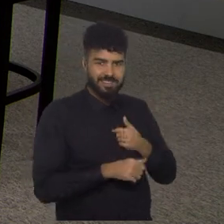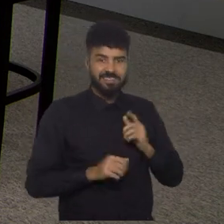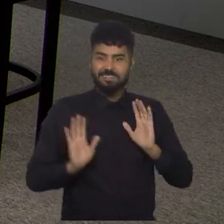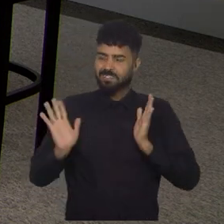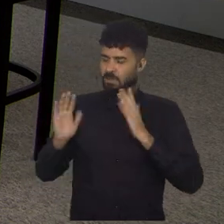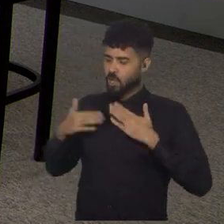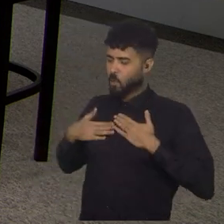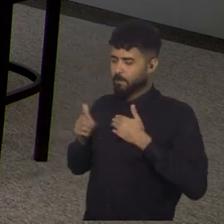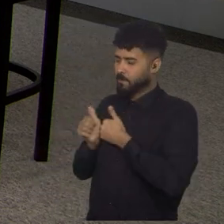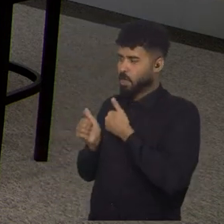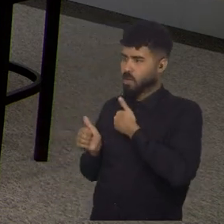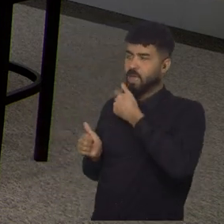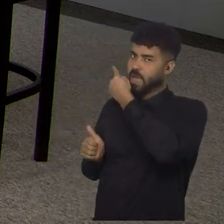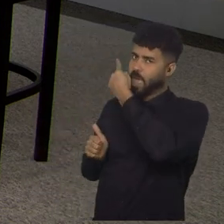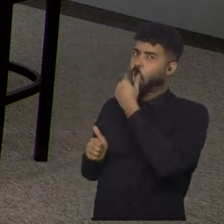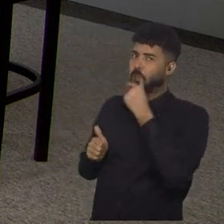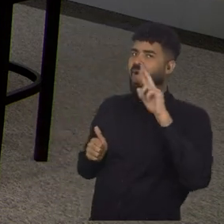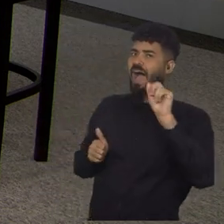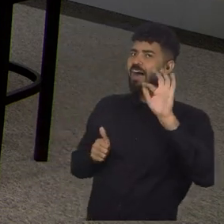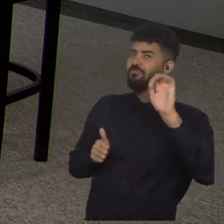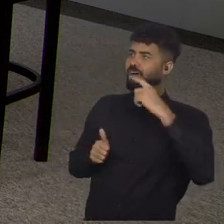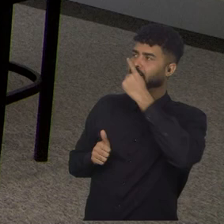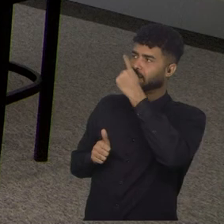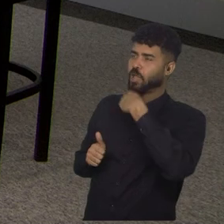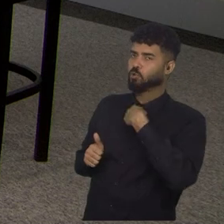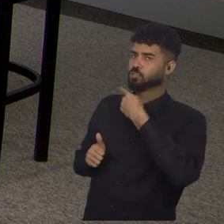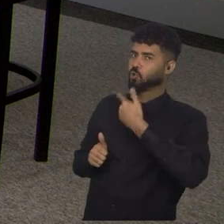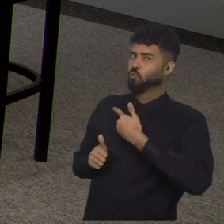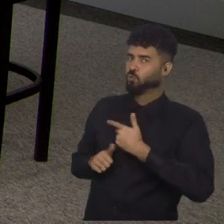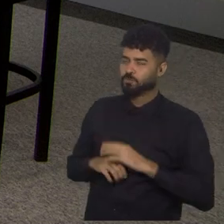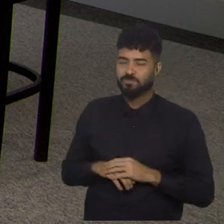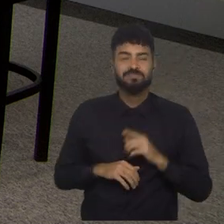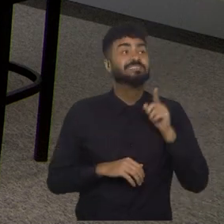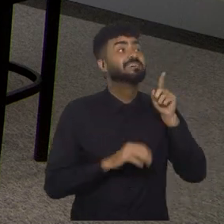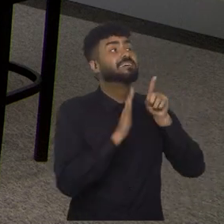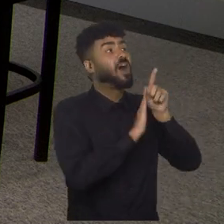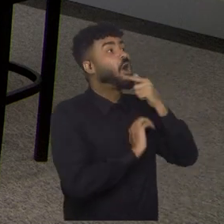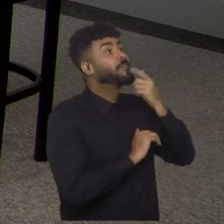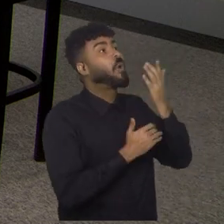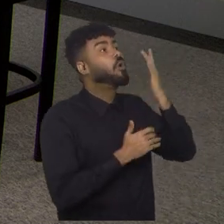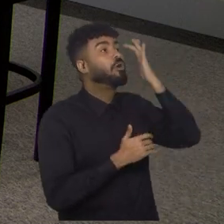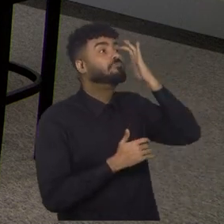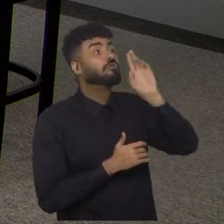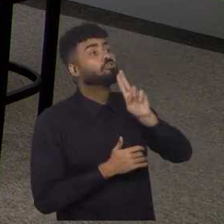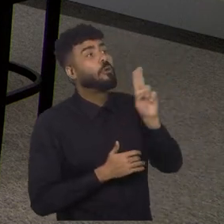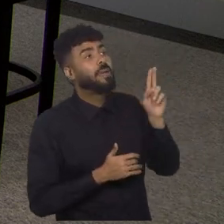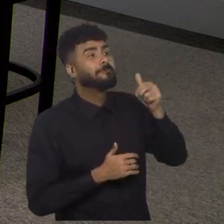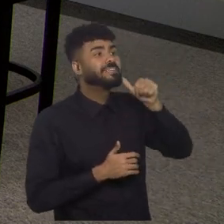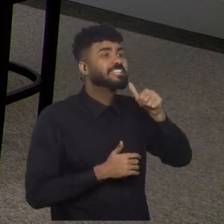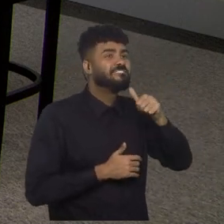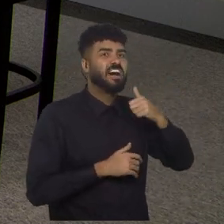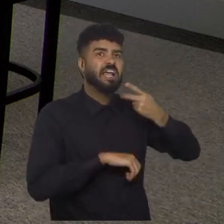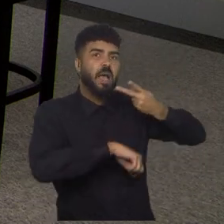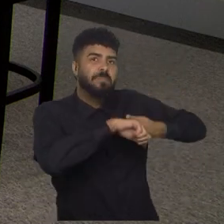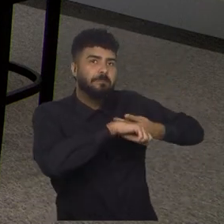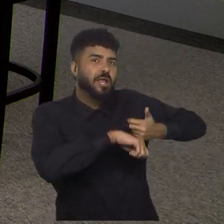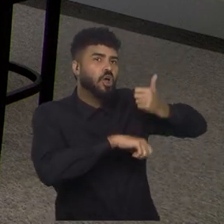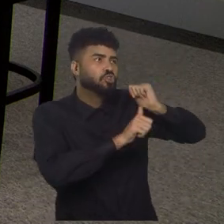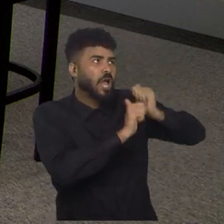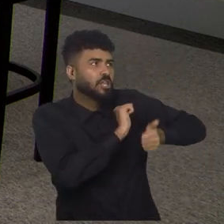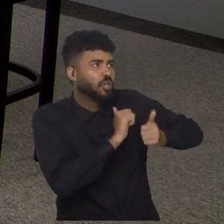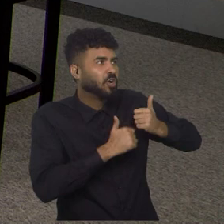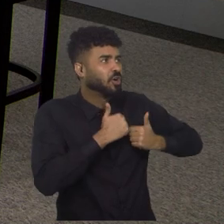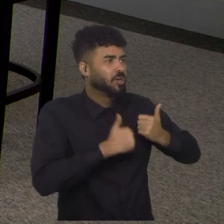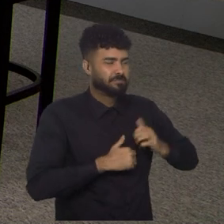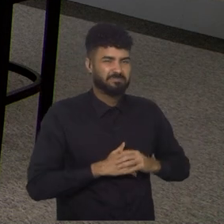ainda precisa pensar um pouco mais. Já tem o nome, Rafa? Difícil. Você espera... Difícil. Eu